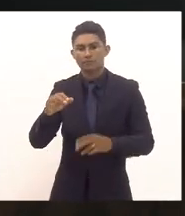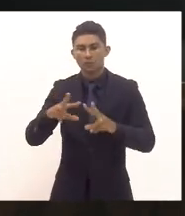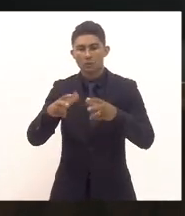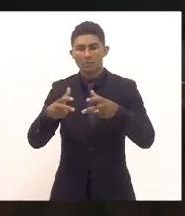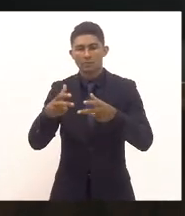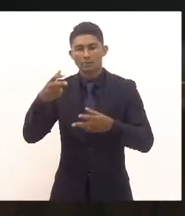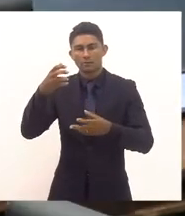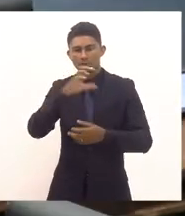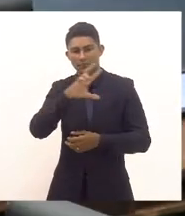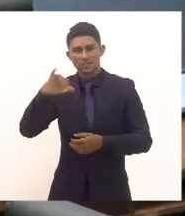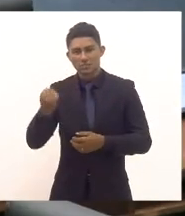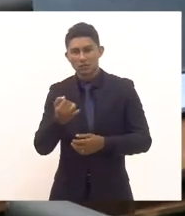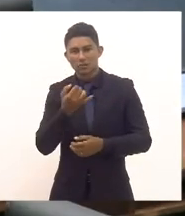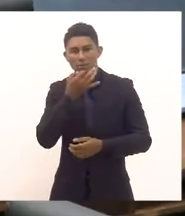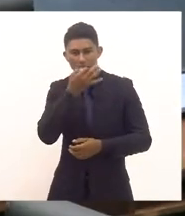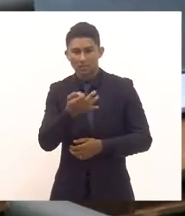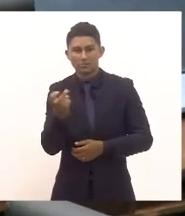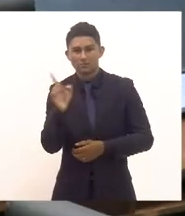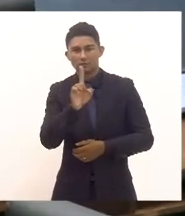comissão de concessão Justiça